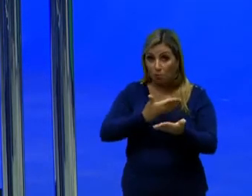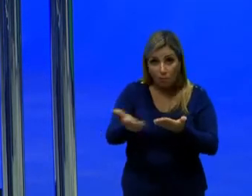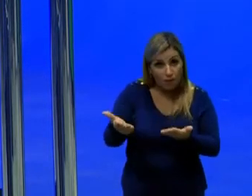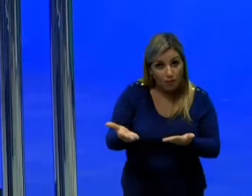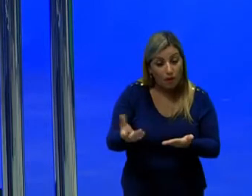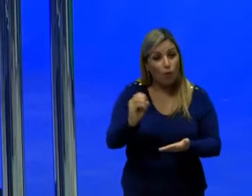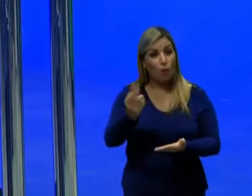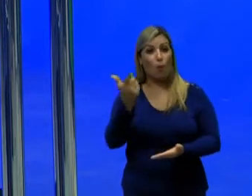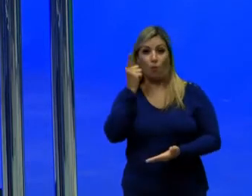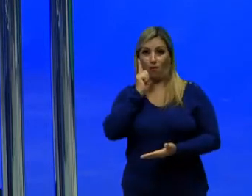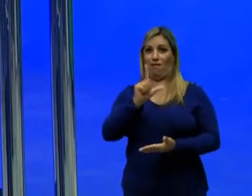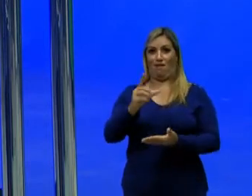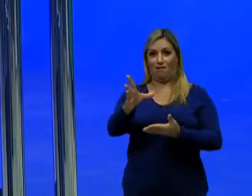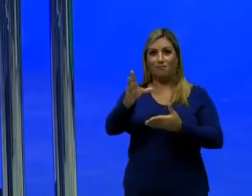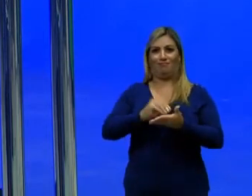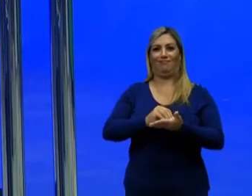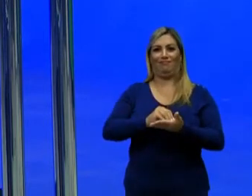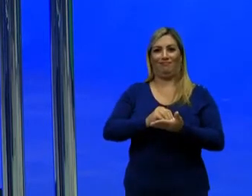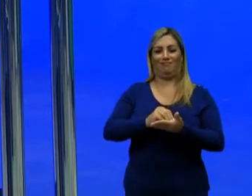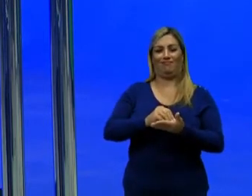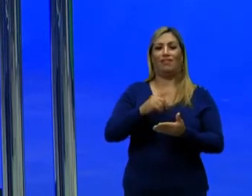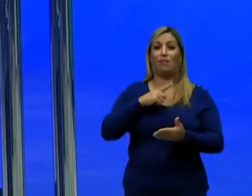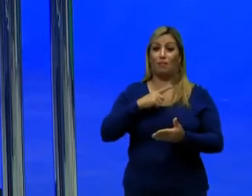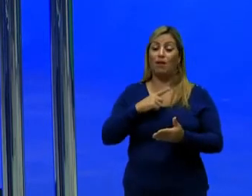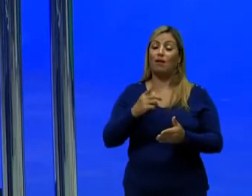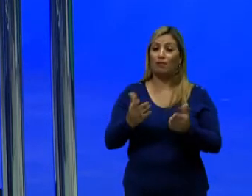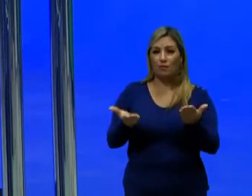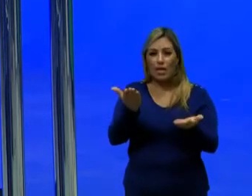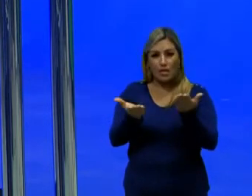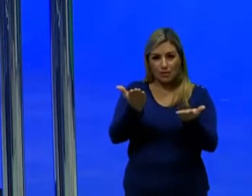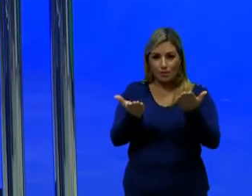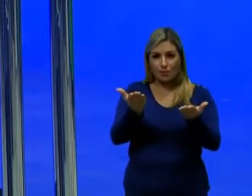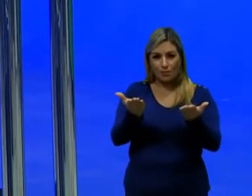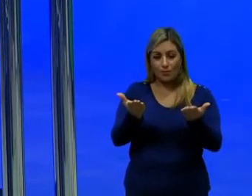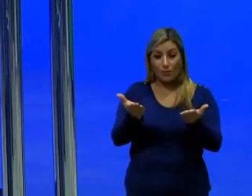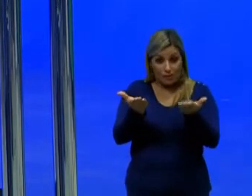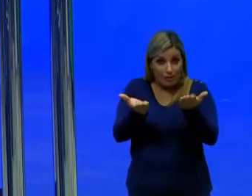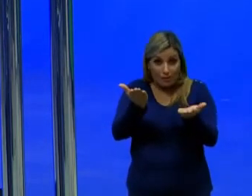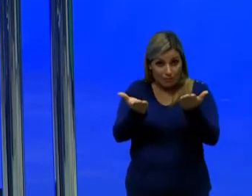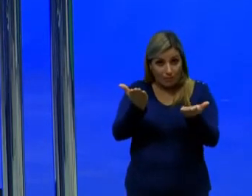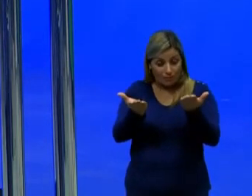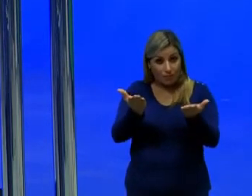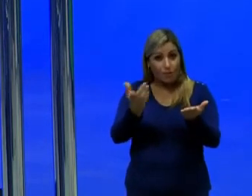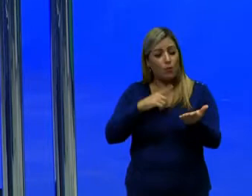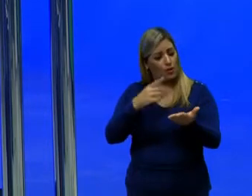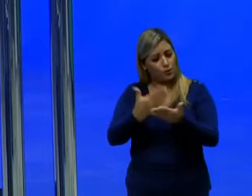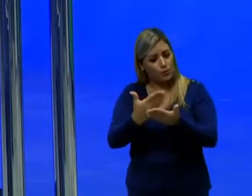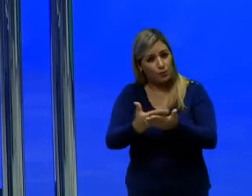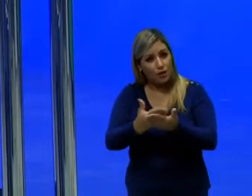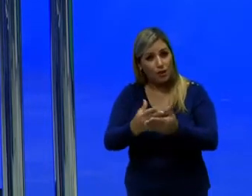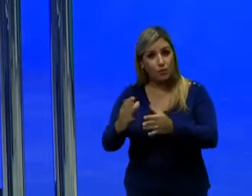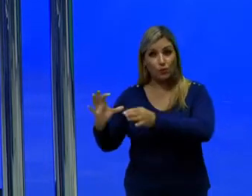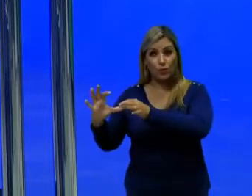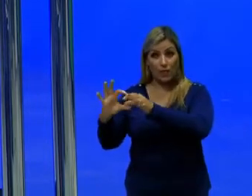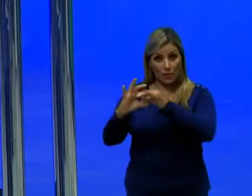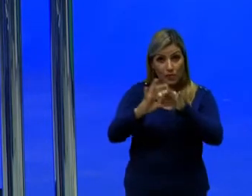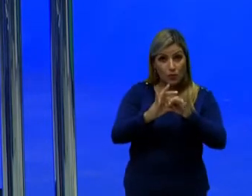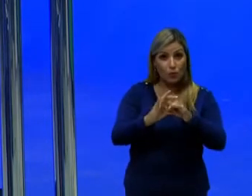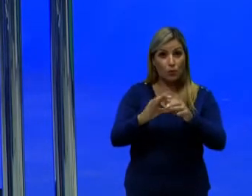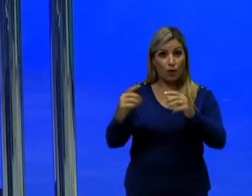ganhar elétrons para se tornar estável eletricamente essa estabilidade é muito estudado em ligações